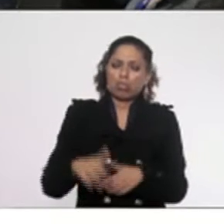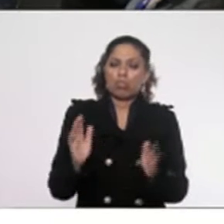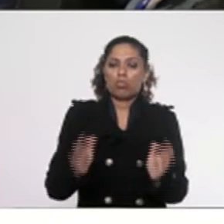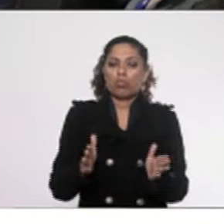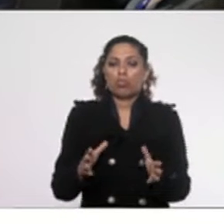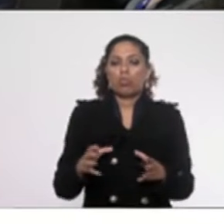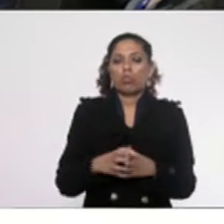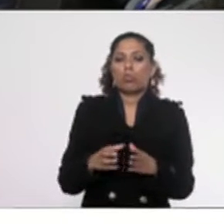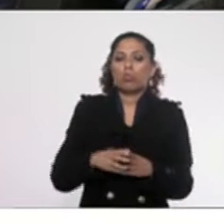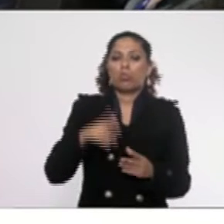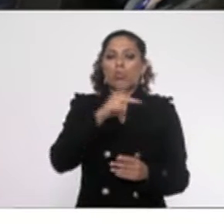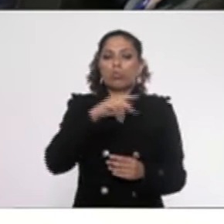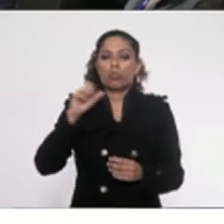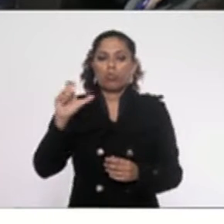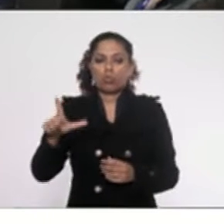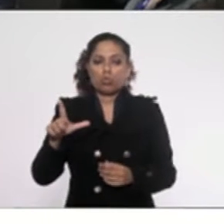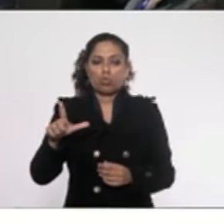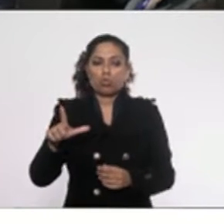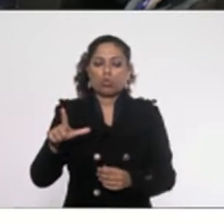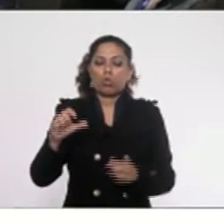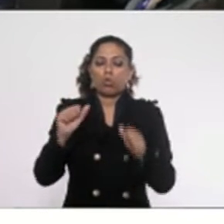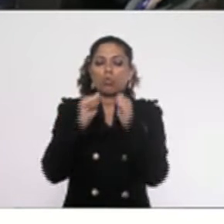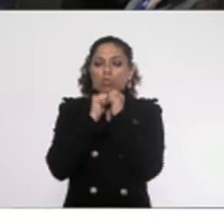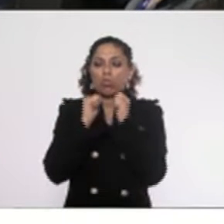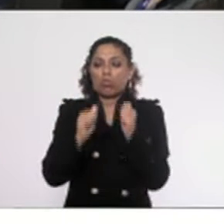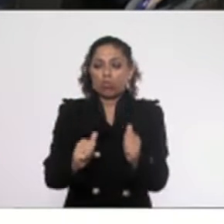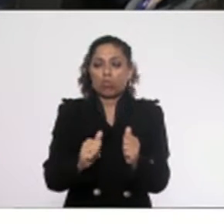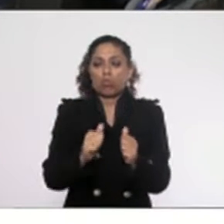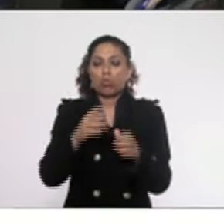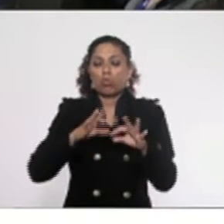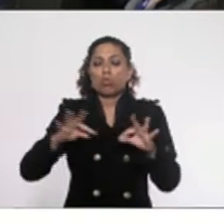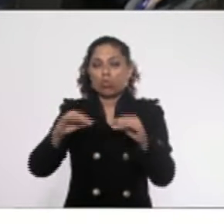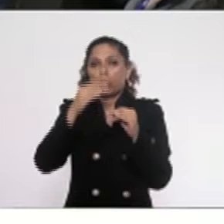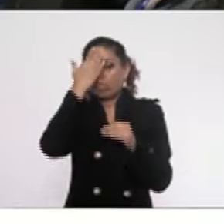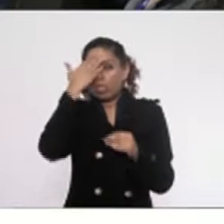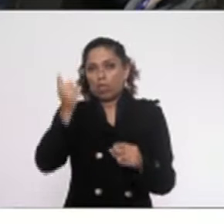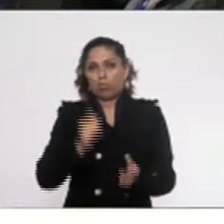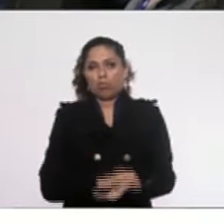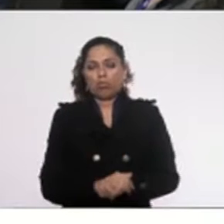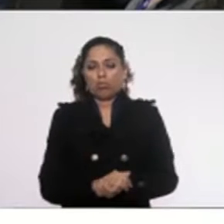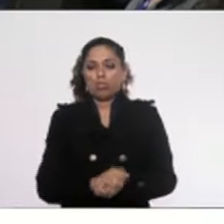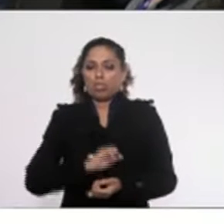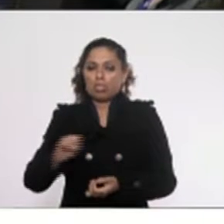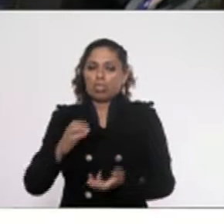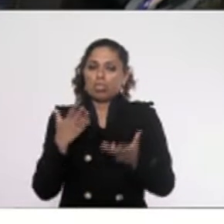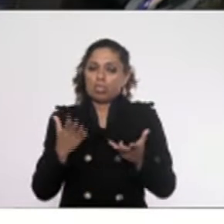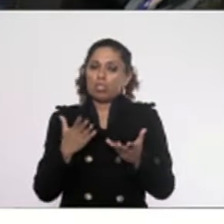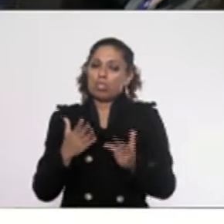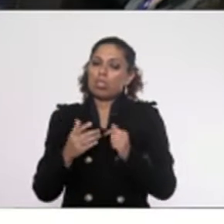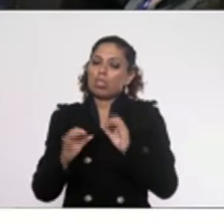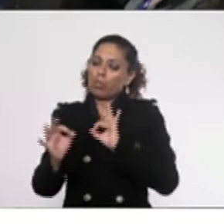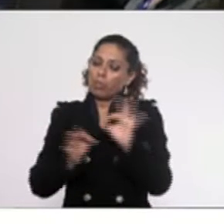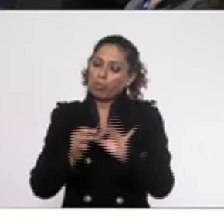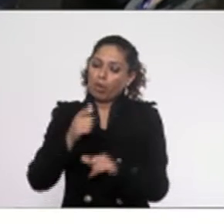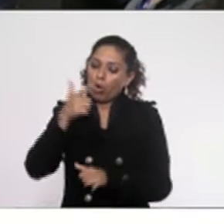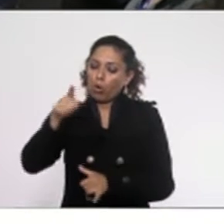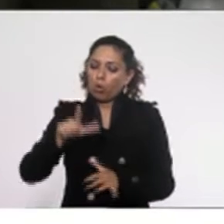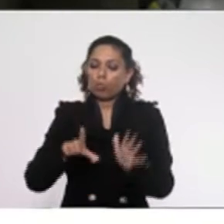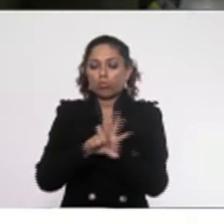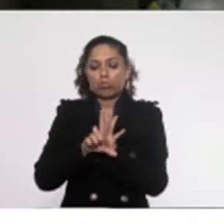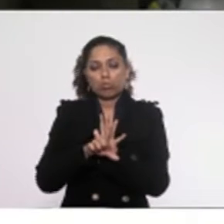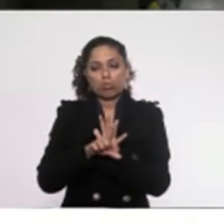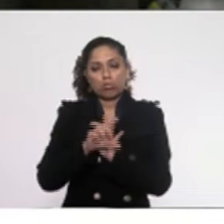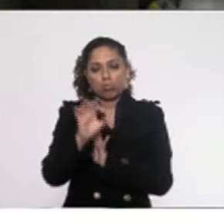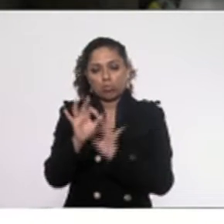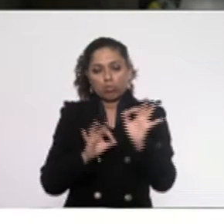A bancada do PSOL, a sua assessoria, sabe também que é verdade. Se quiser estabelecer outra regra do jogo, a